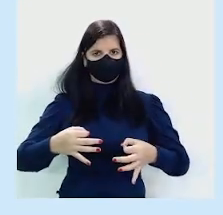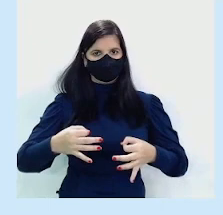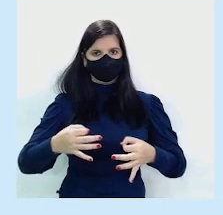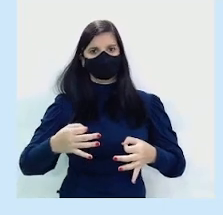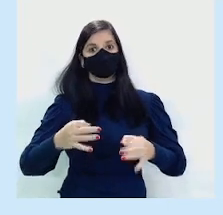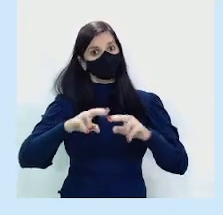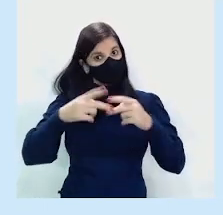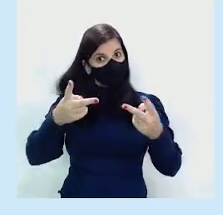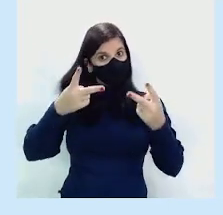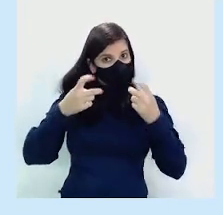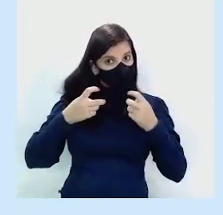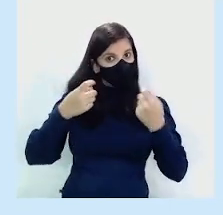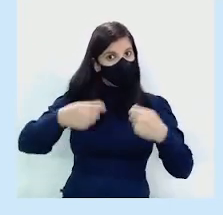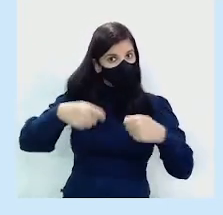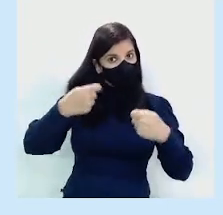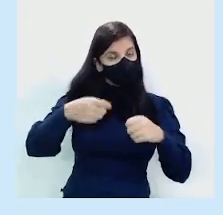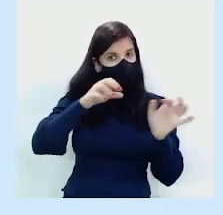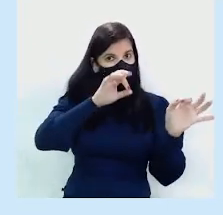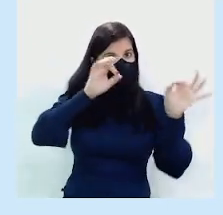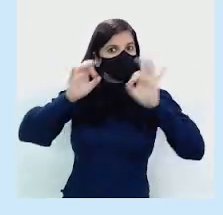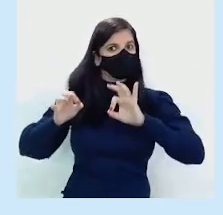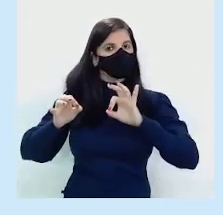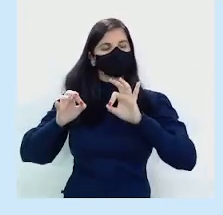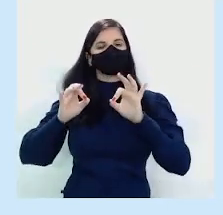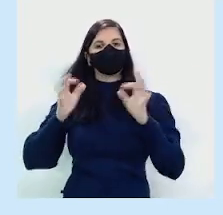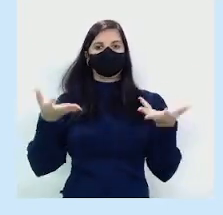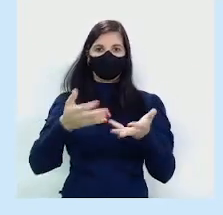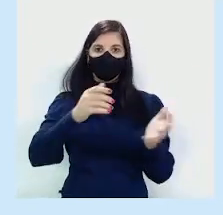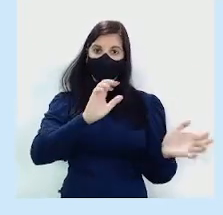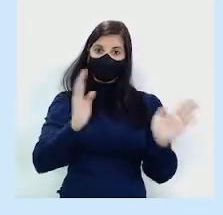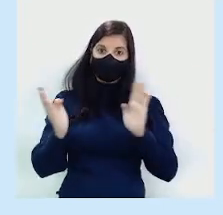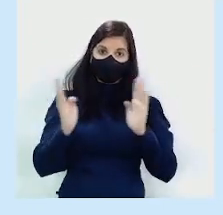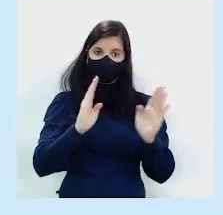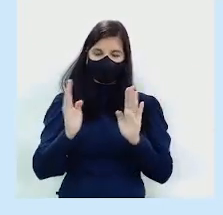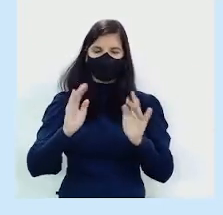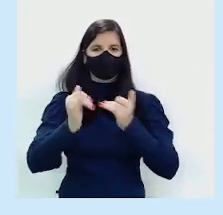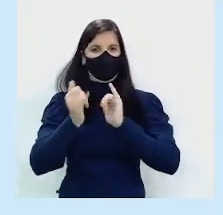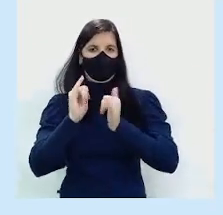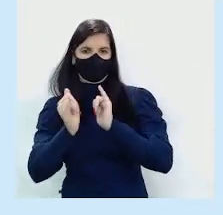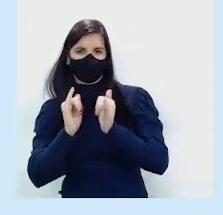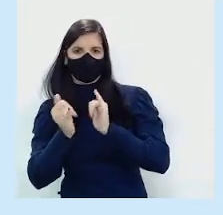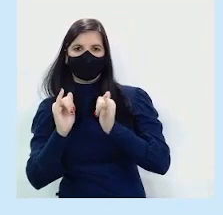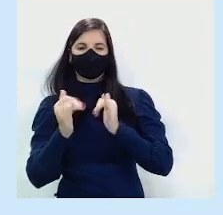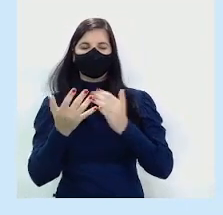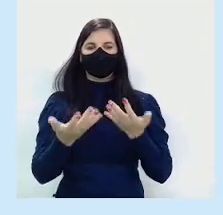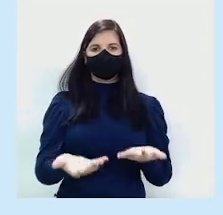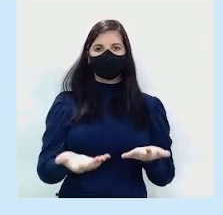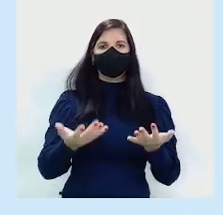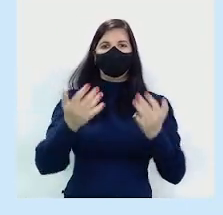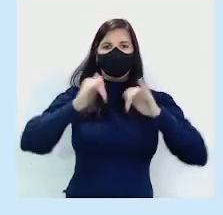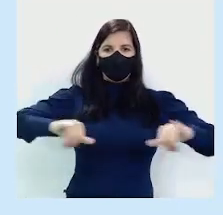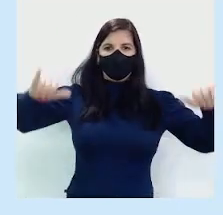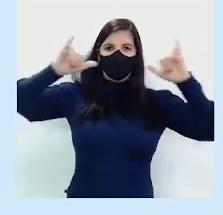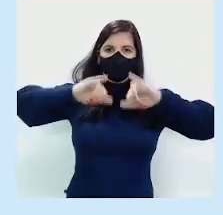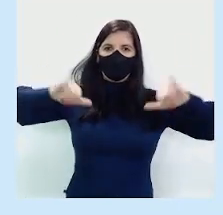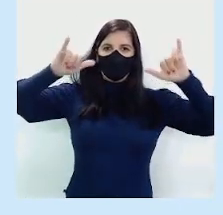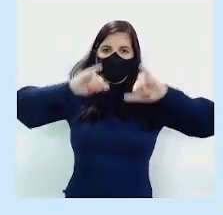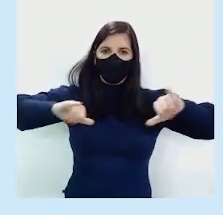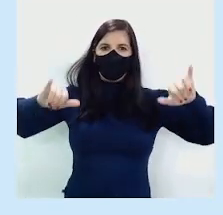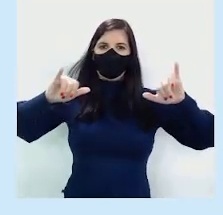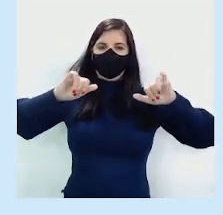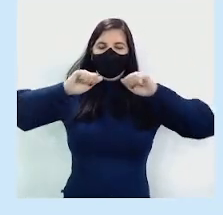liguem, gente, se liguem mesmo. Nessa era que a gente está vivendo de internet, em que as informações